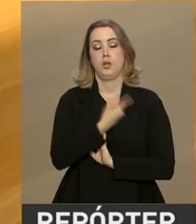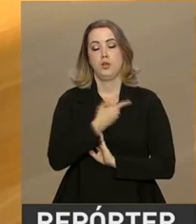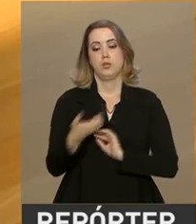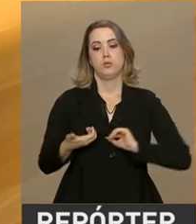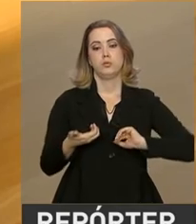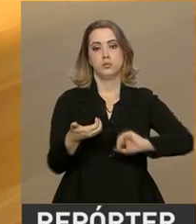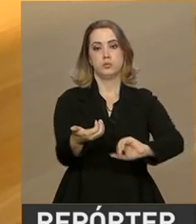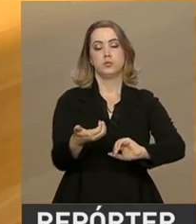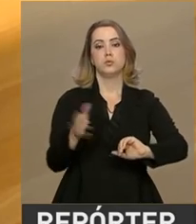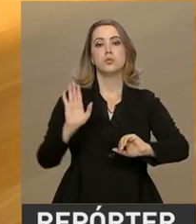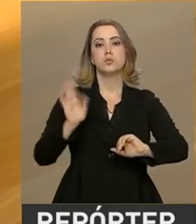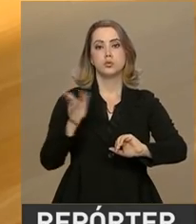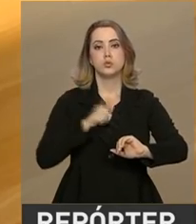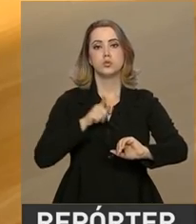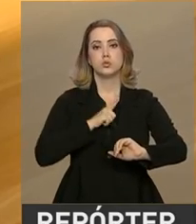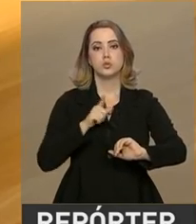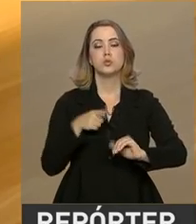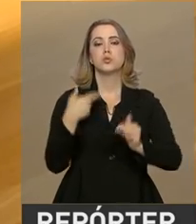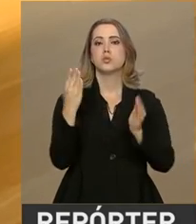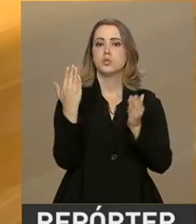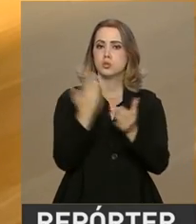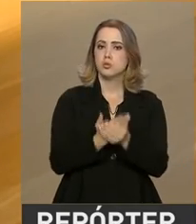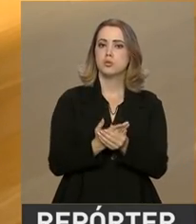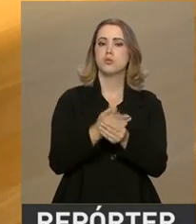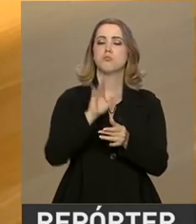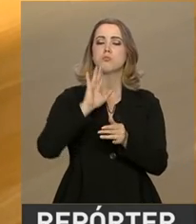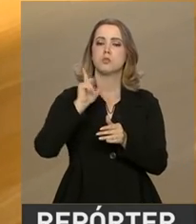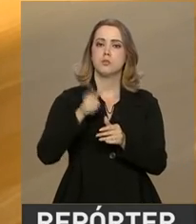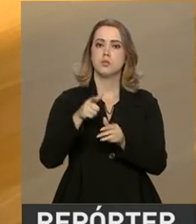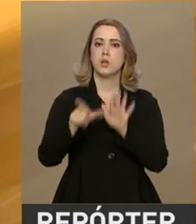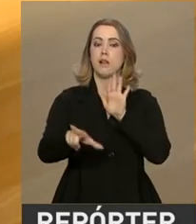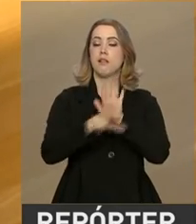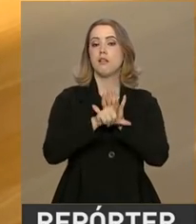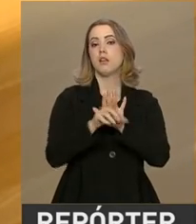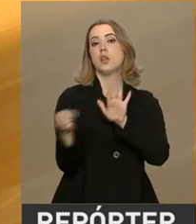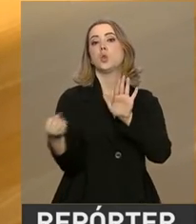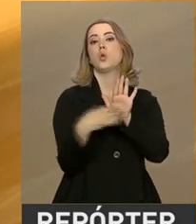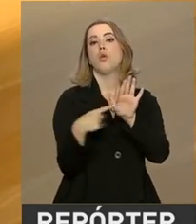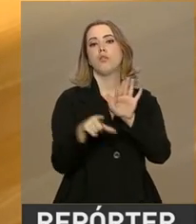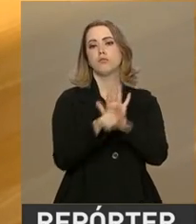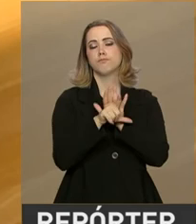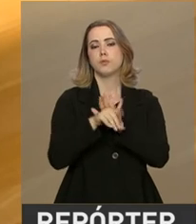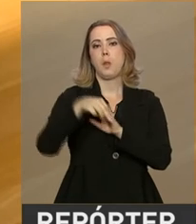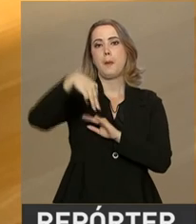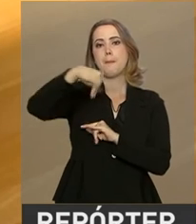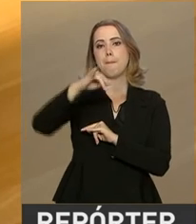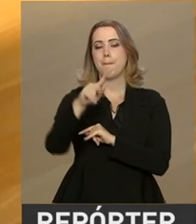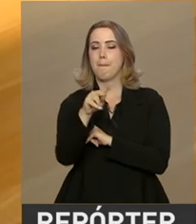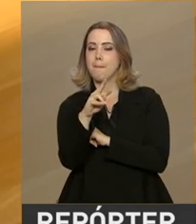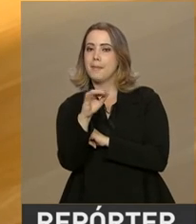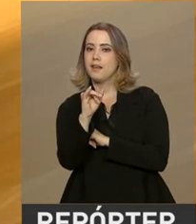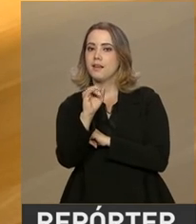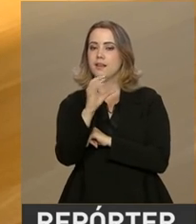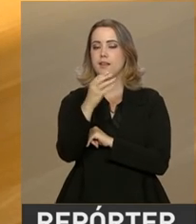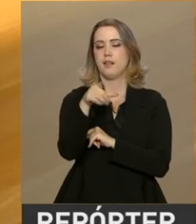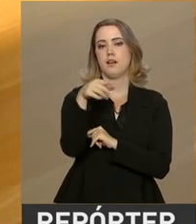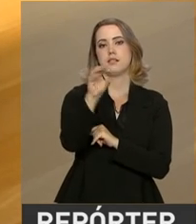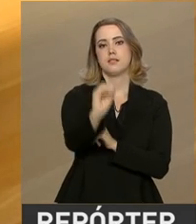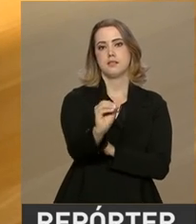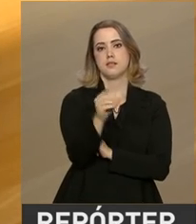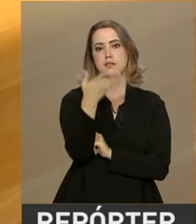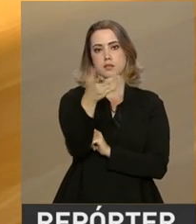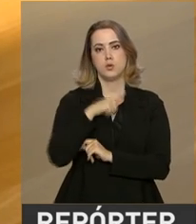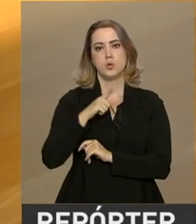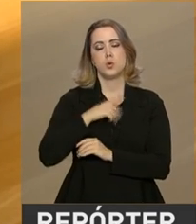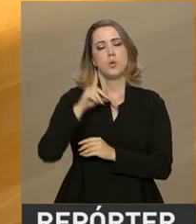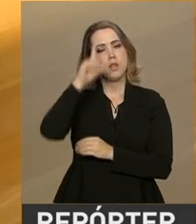avançado uma nova lei de migrações o nosso objetivo é garantir direitos facilitar a